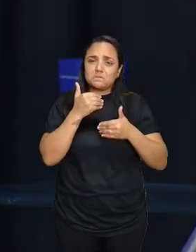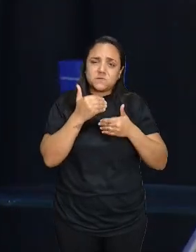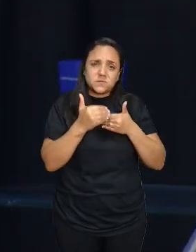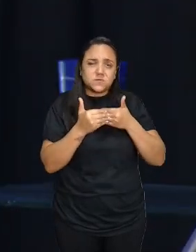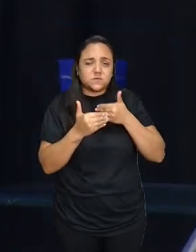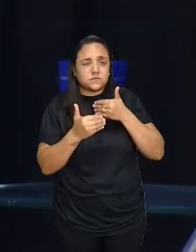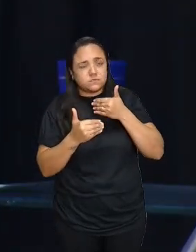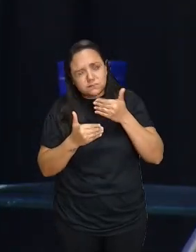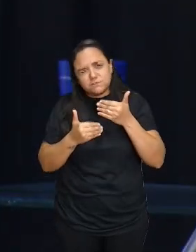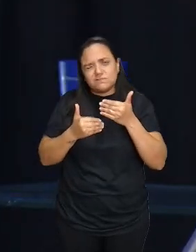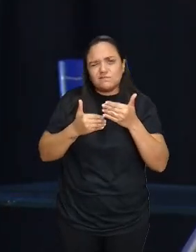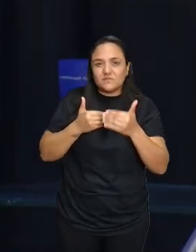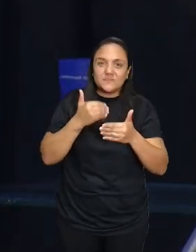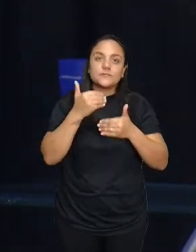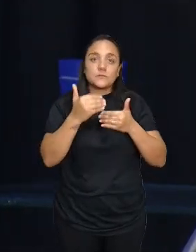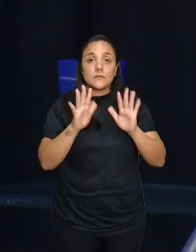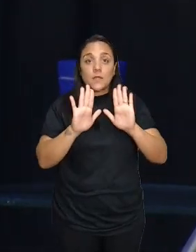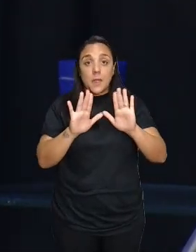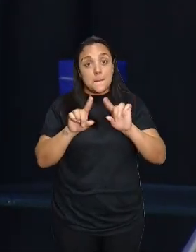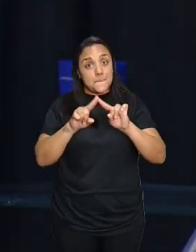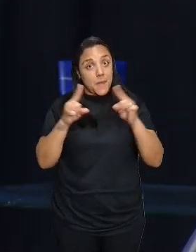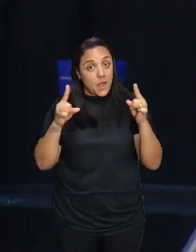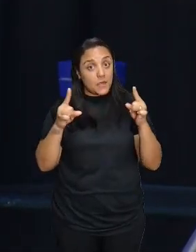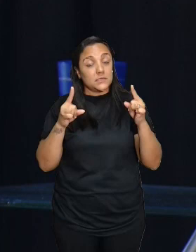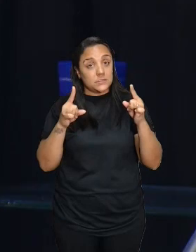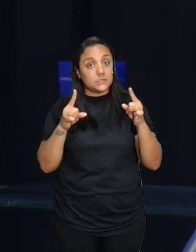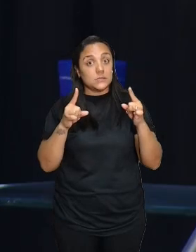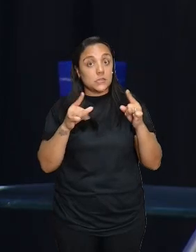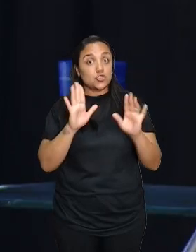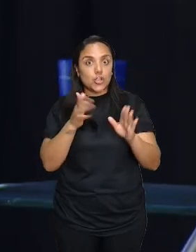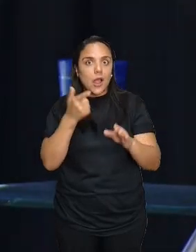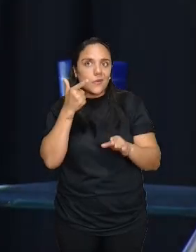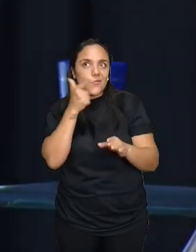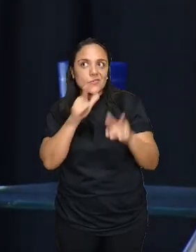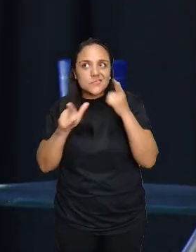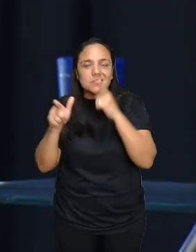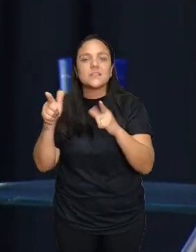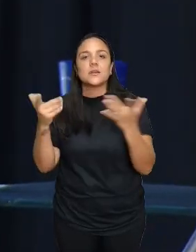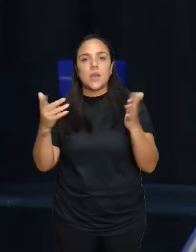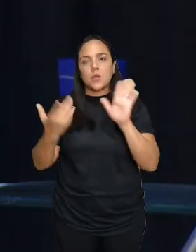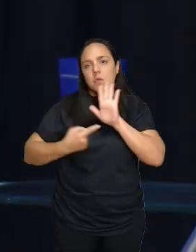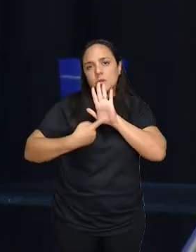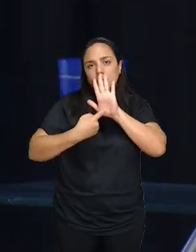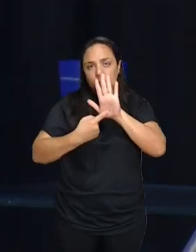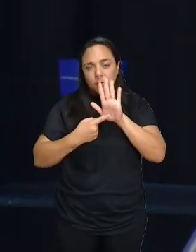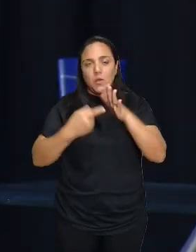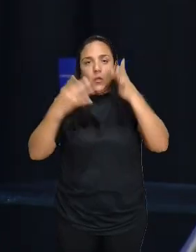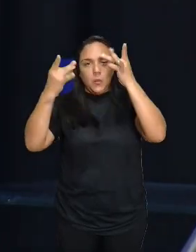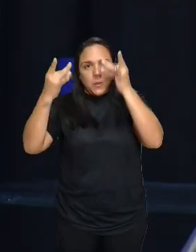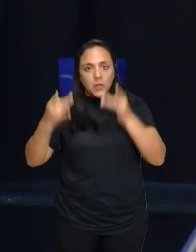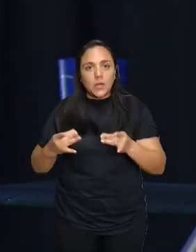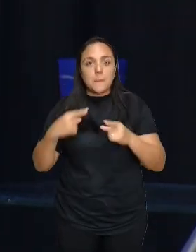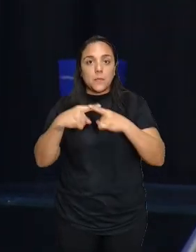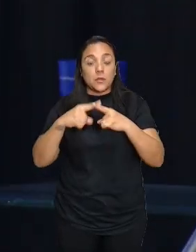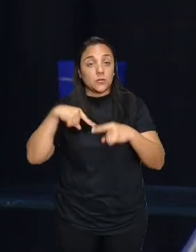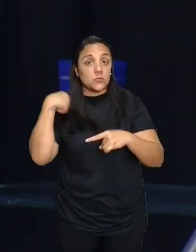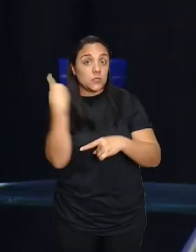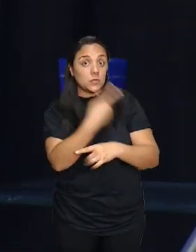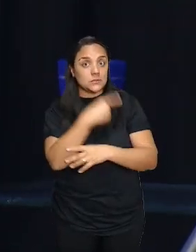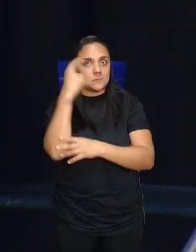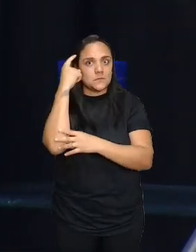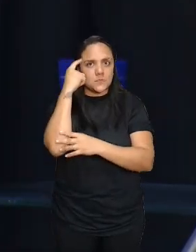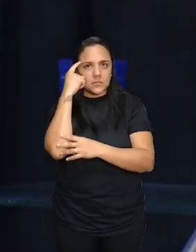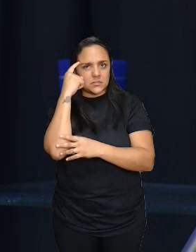pontual. Mas, felizmente, hoje a gente já tem cases muito interessantes para contar. E aí, por outro lado, a gente precisa ter esse